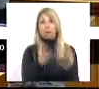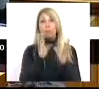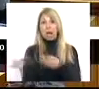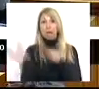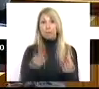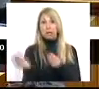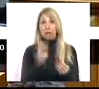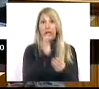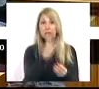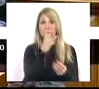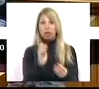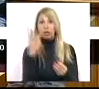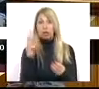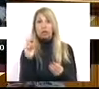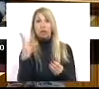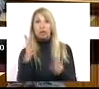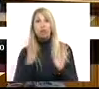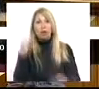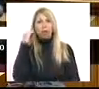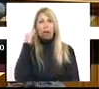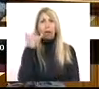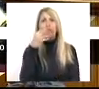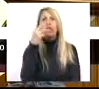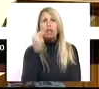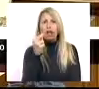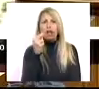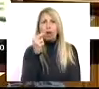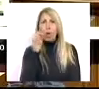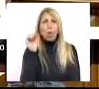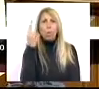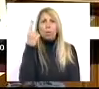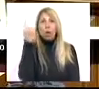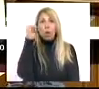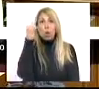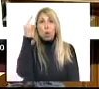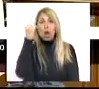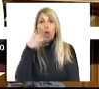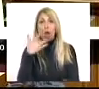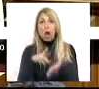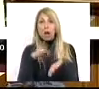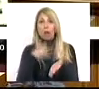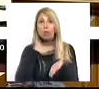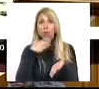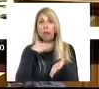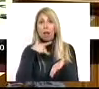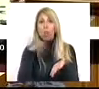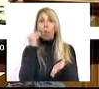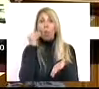23 anos desde a apresentação do primeiro e único livro branco sobre o estado do ambiente,